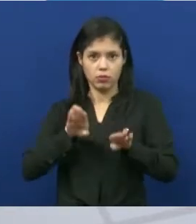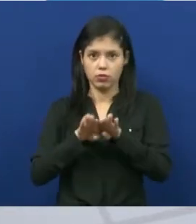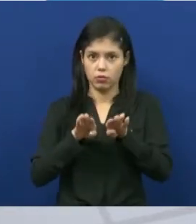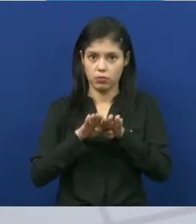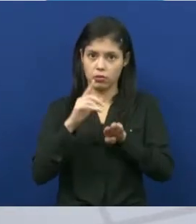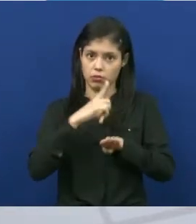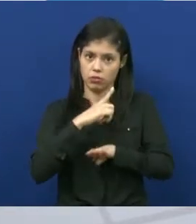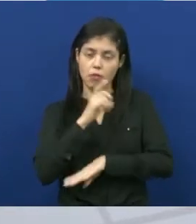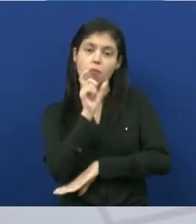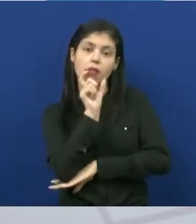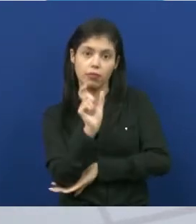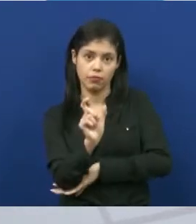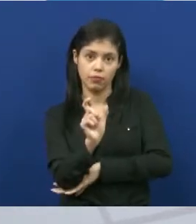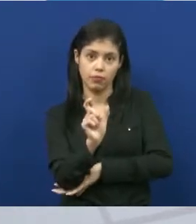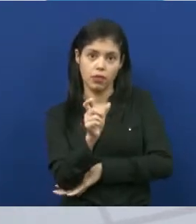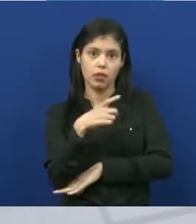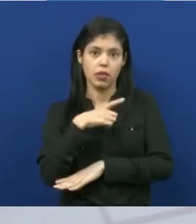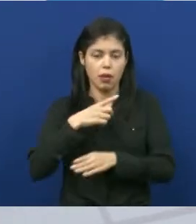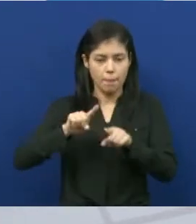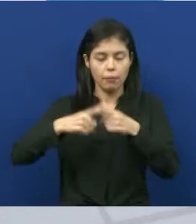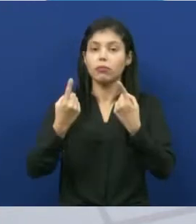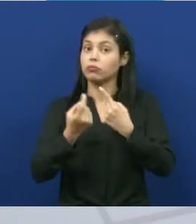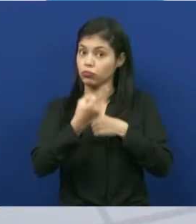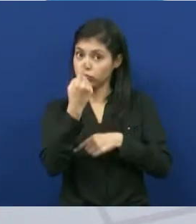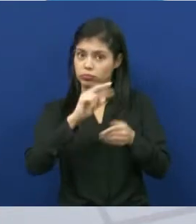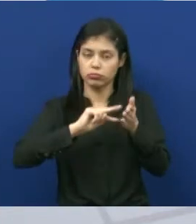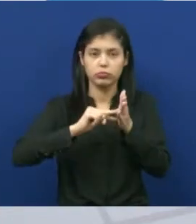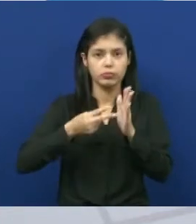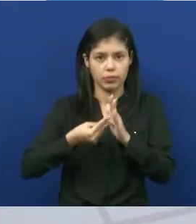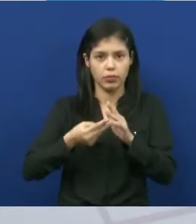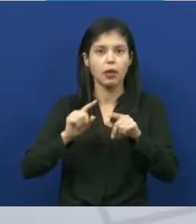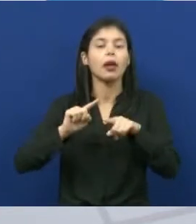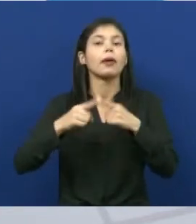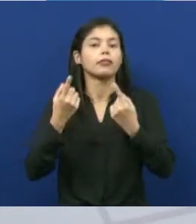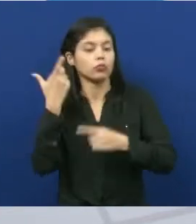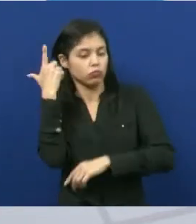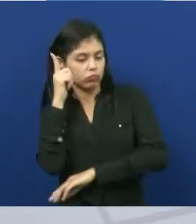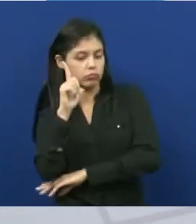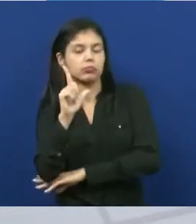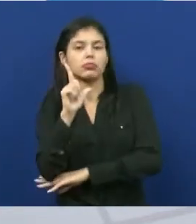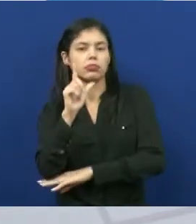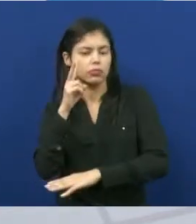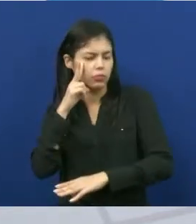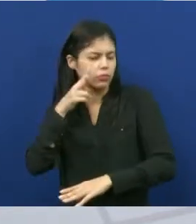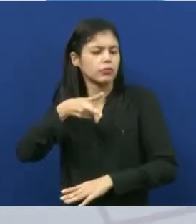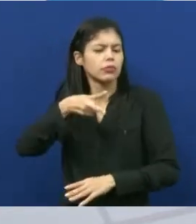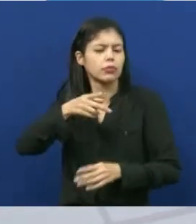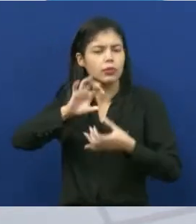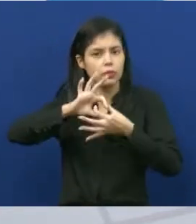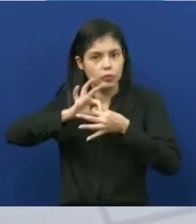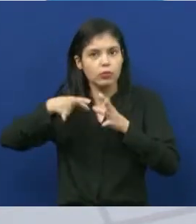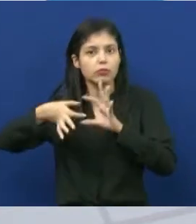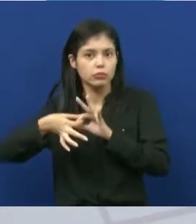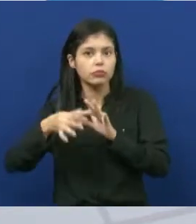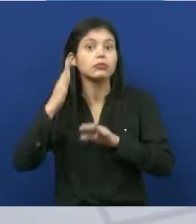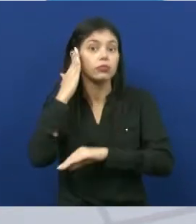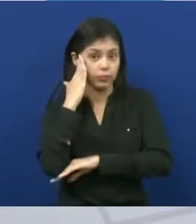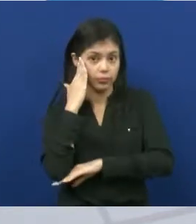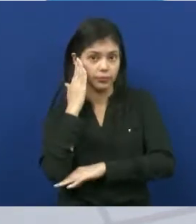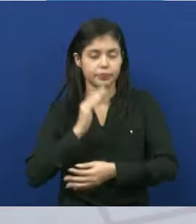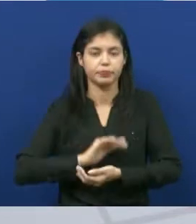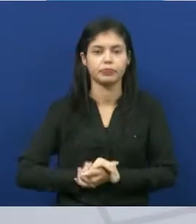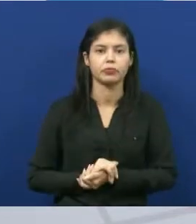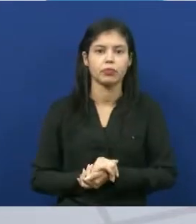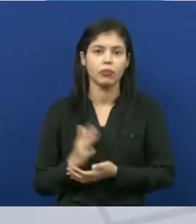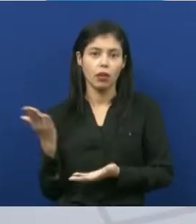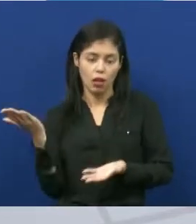algumas palavras que elas têm mais de um significado e você consegue deduzir pelo contexto. Agora eu te convido para você